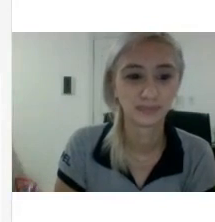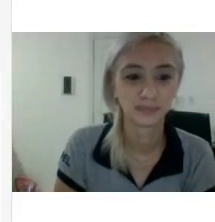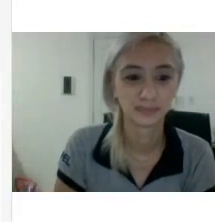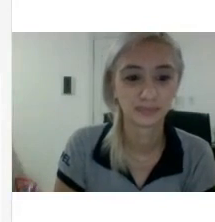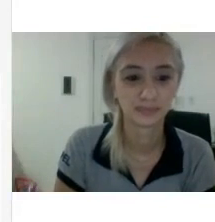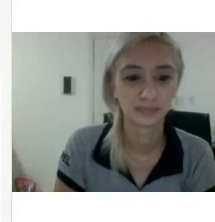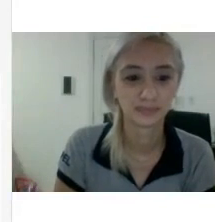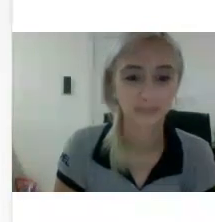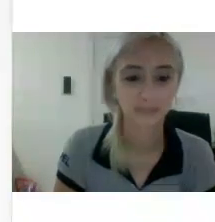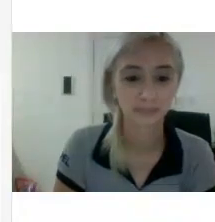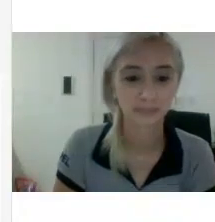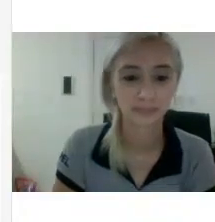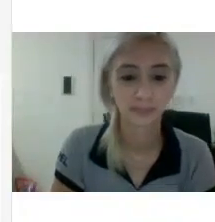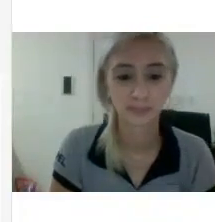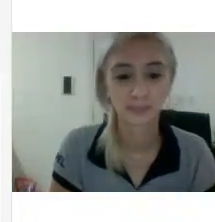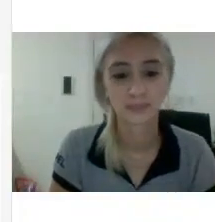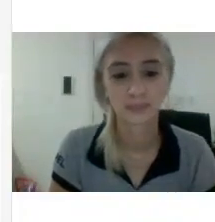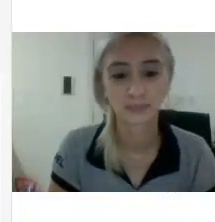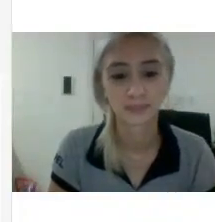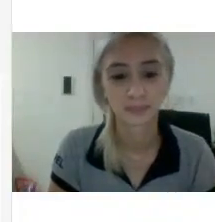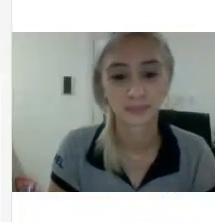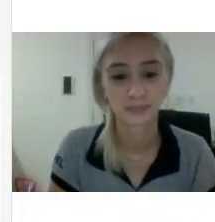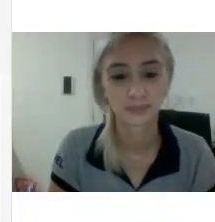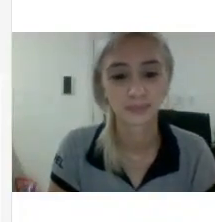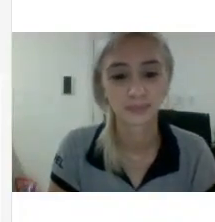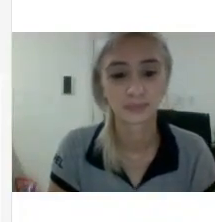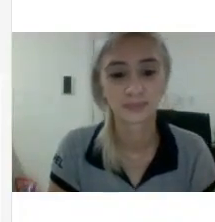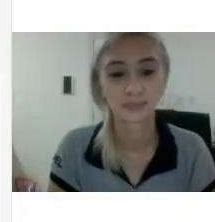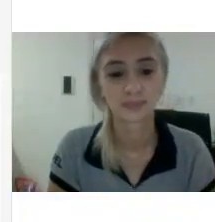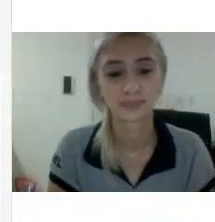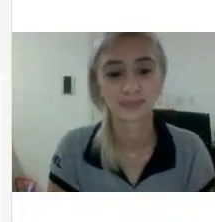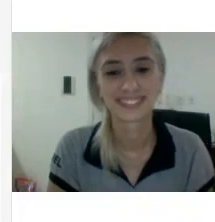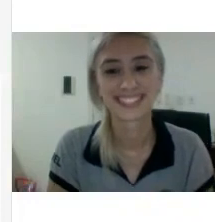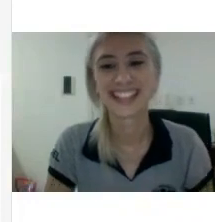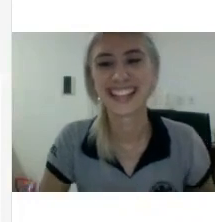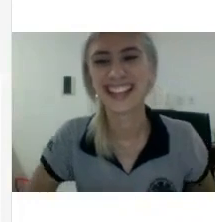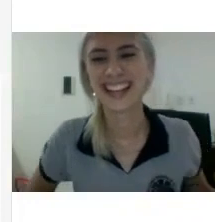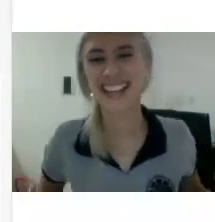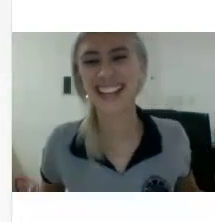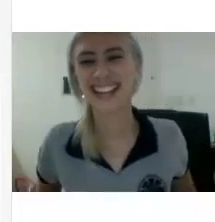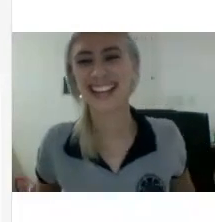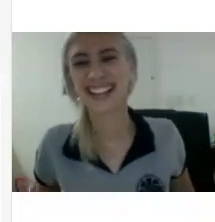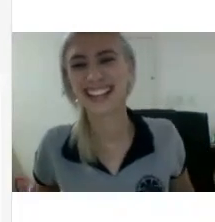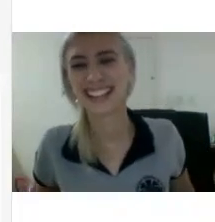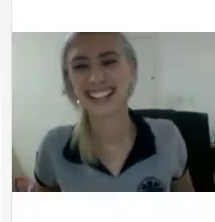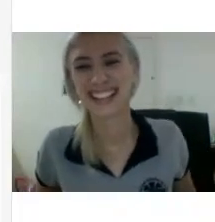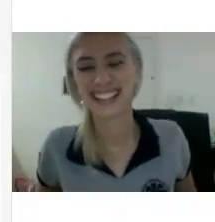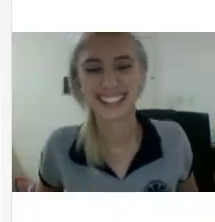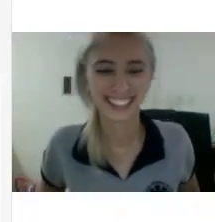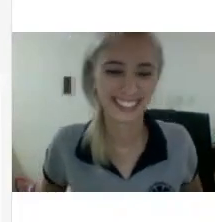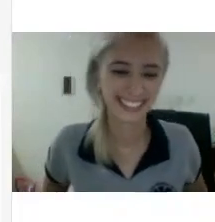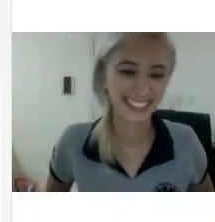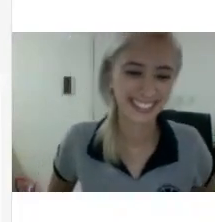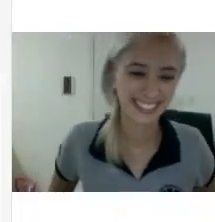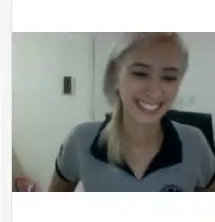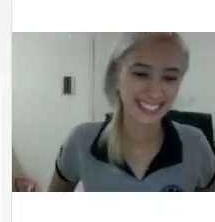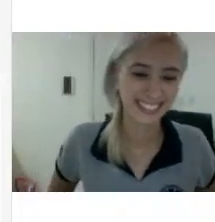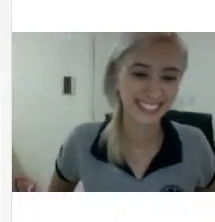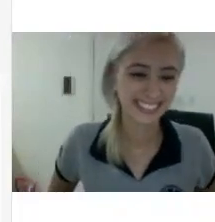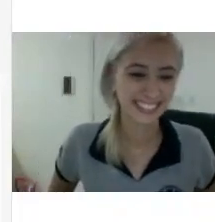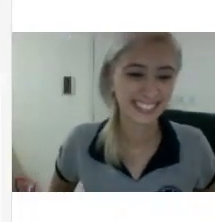Então, a gente vai ter que pensar, né? Como é que... Claro que vão chamar a Desirê, o FIPEL, a URGS, que eu sempre, porque só trabalha assim.